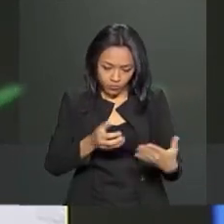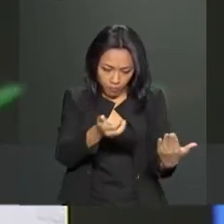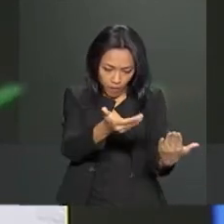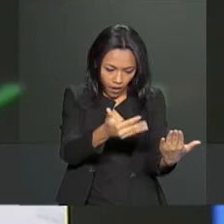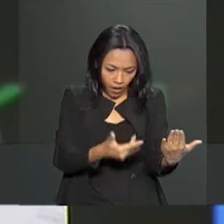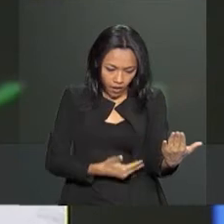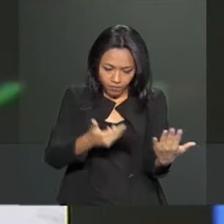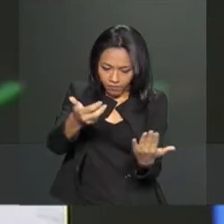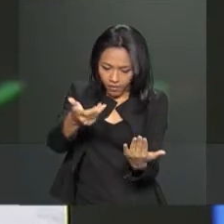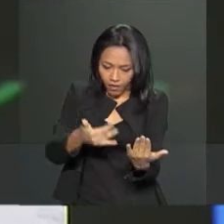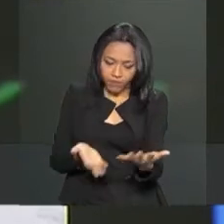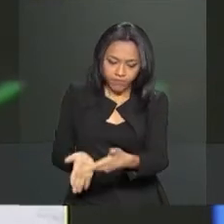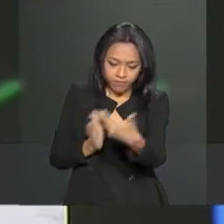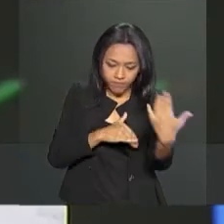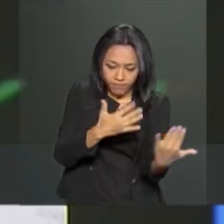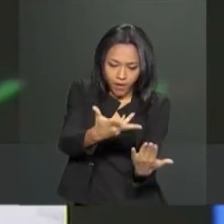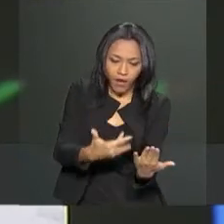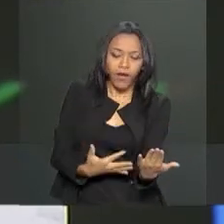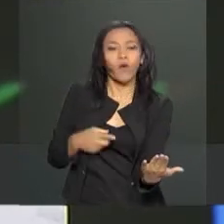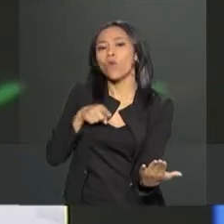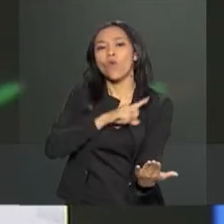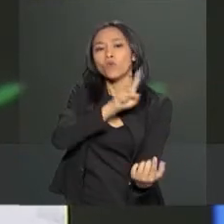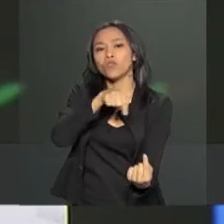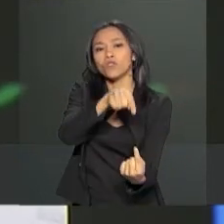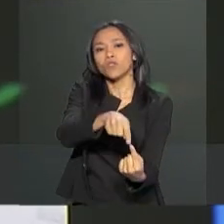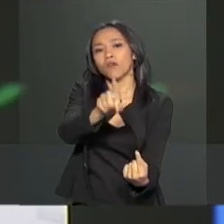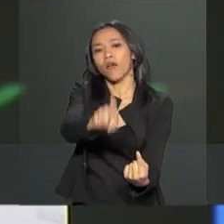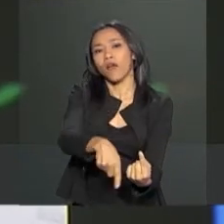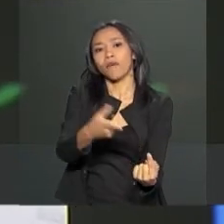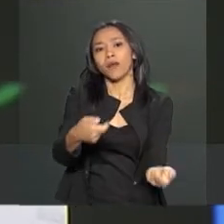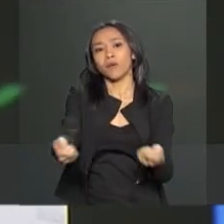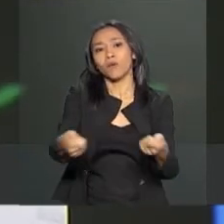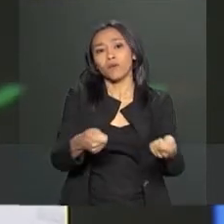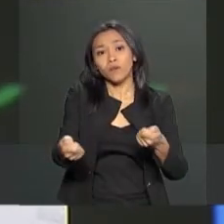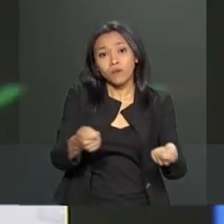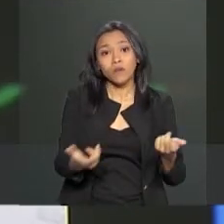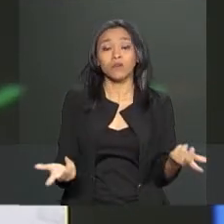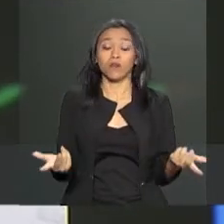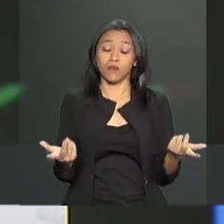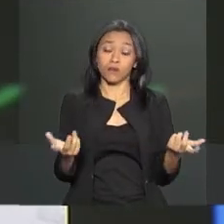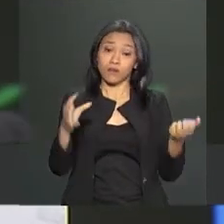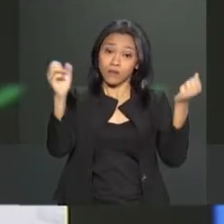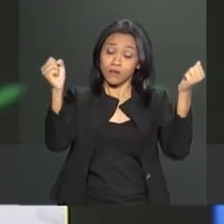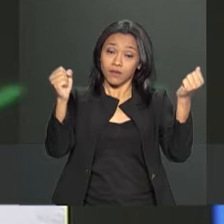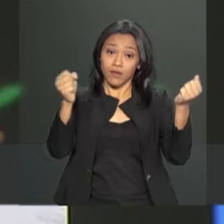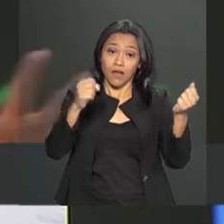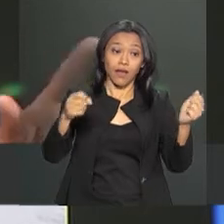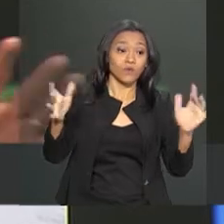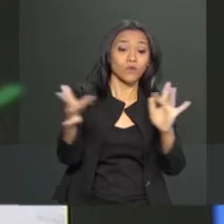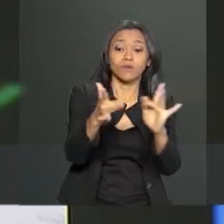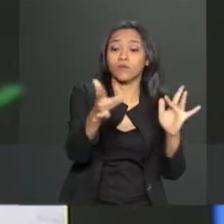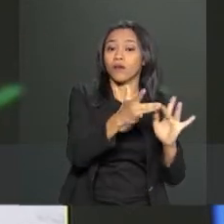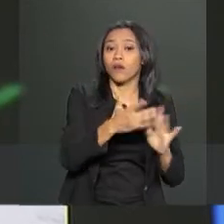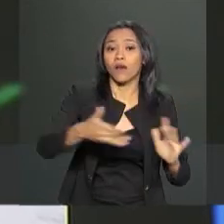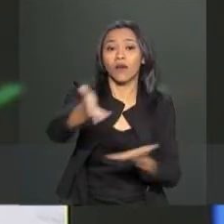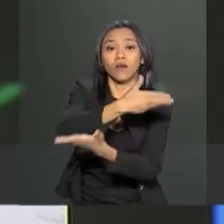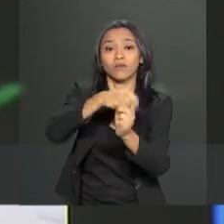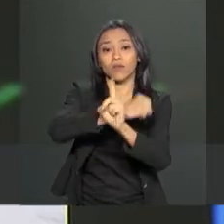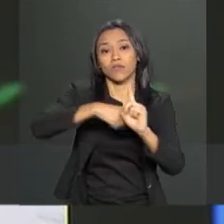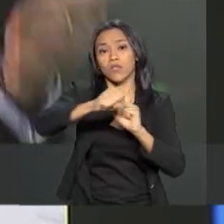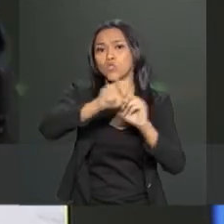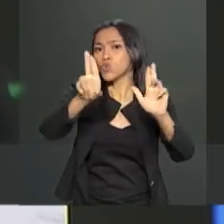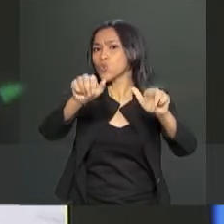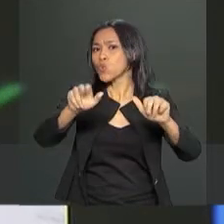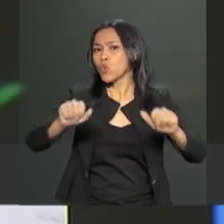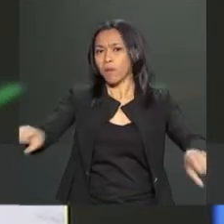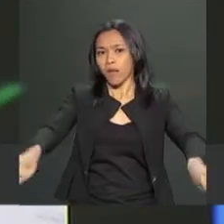você verifica que ela existe para regular as relações sociais e para harmonizá-las, nunca para desarmonizá-las.